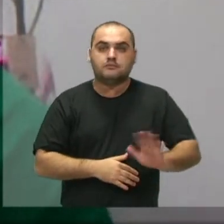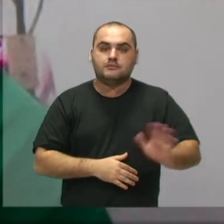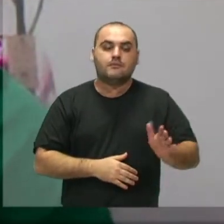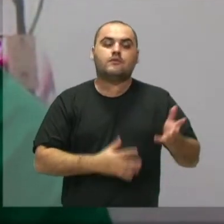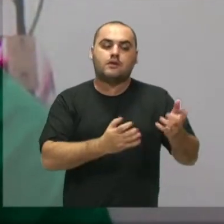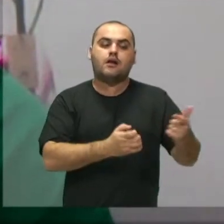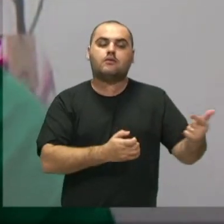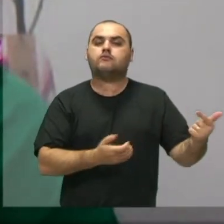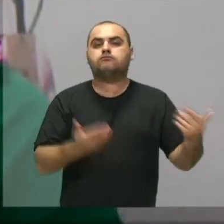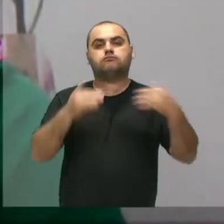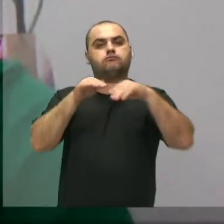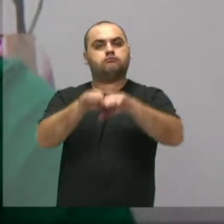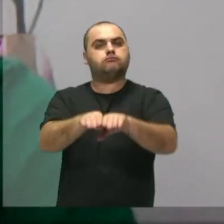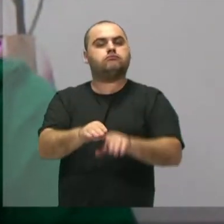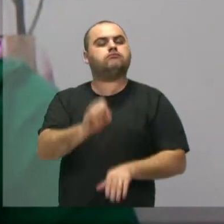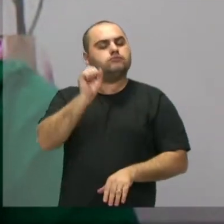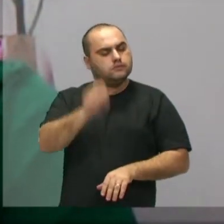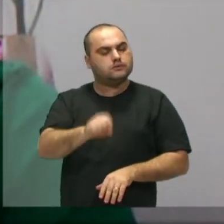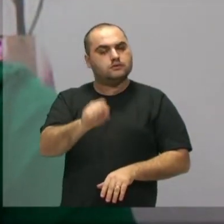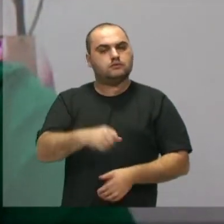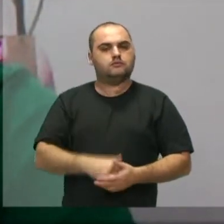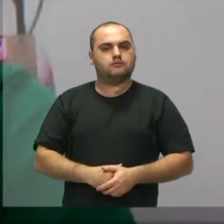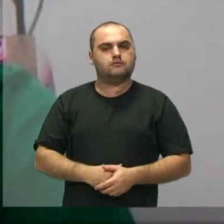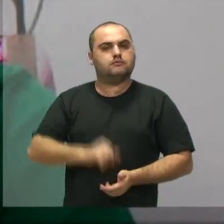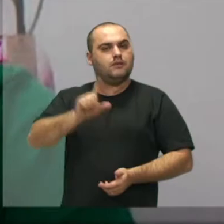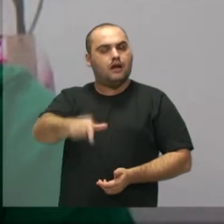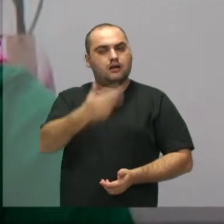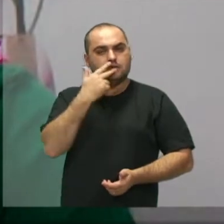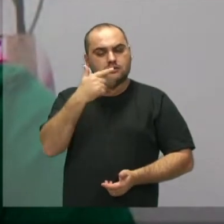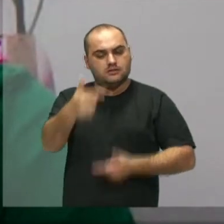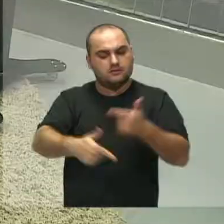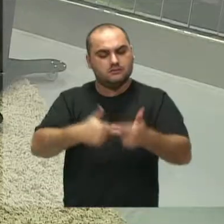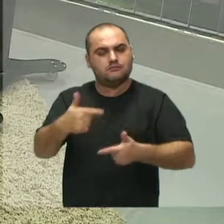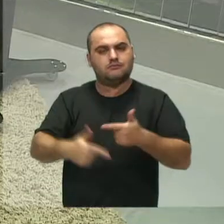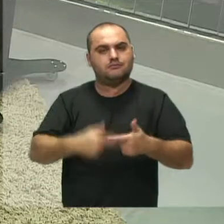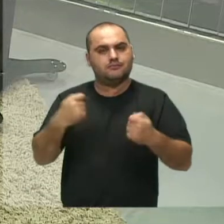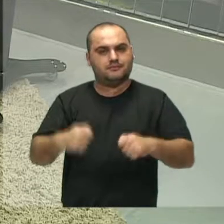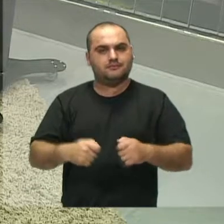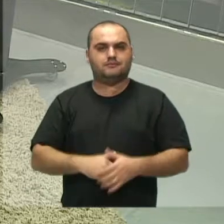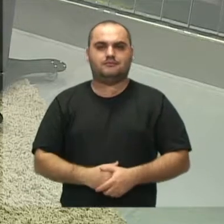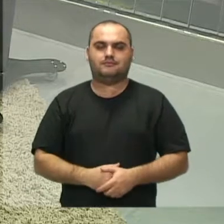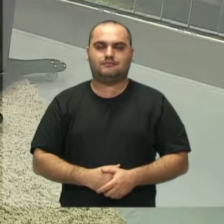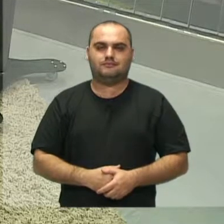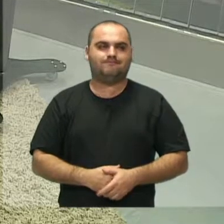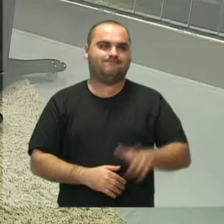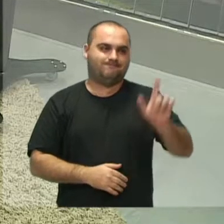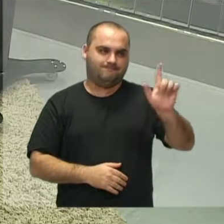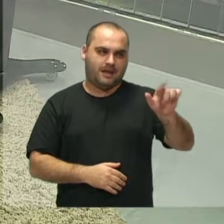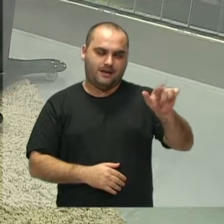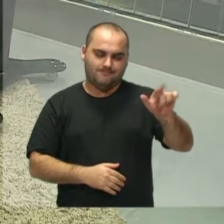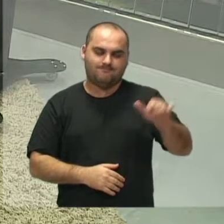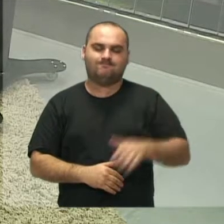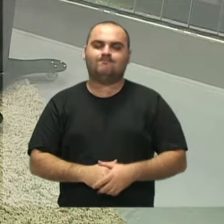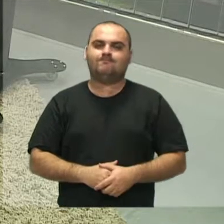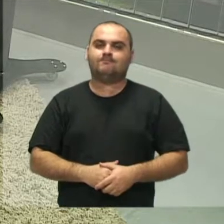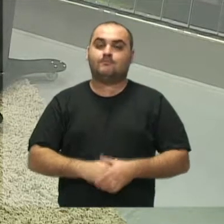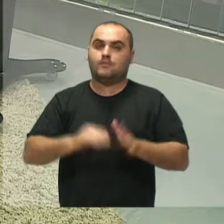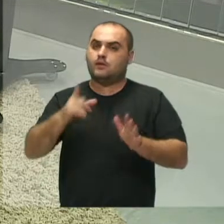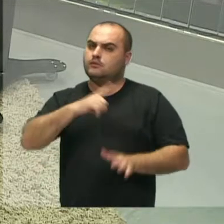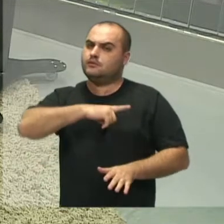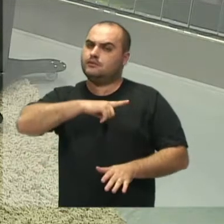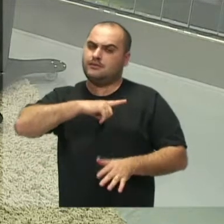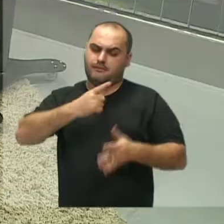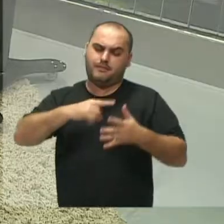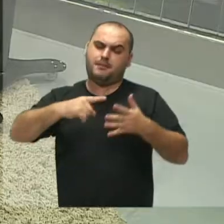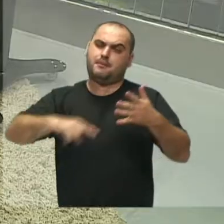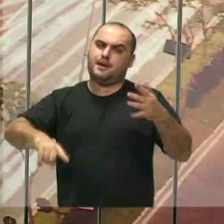incluído também, né? Então, eu acho que é assim que a gente tem que trabalhar. É a questão da empatia, né? Cris, a gente ainda tem muita coisa